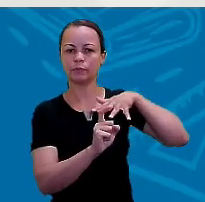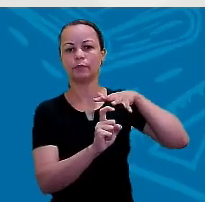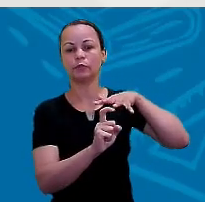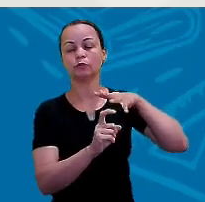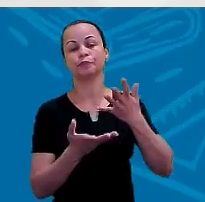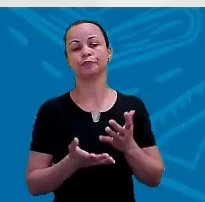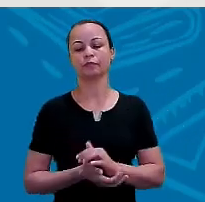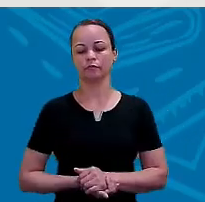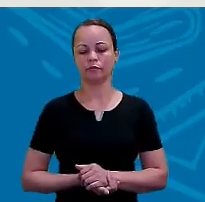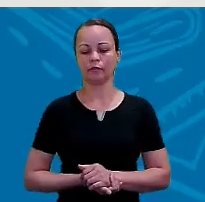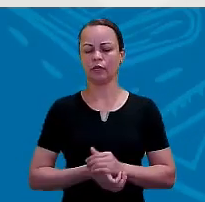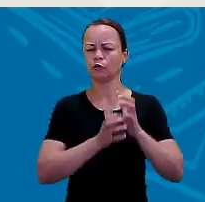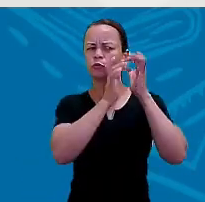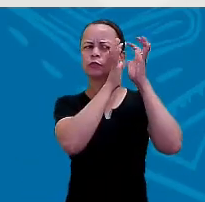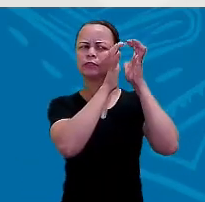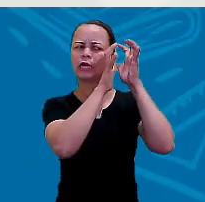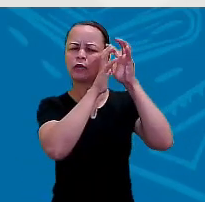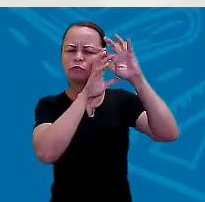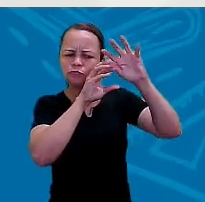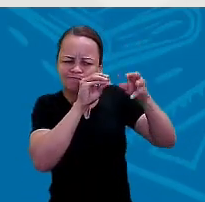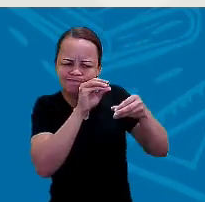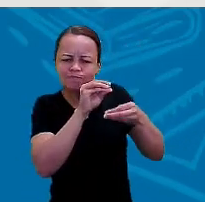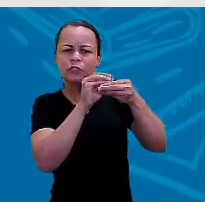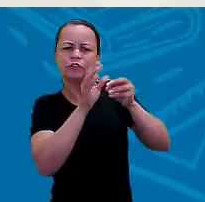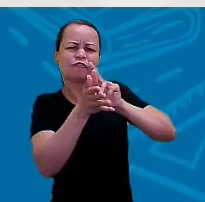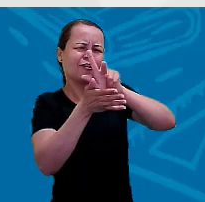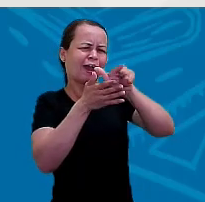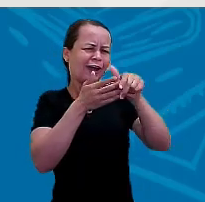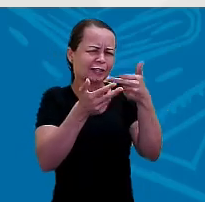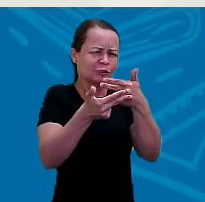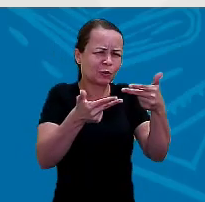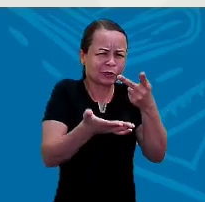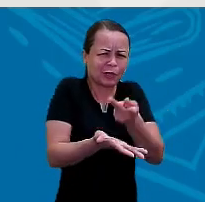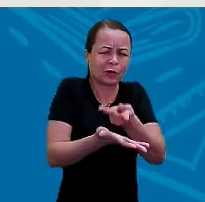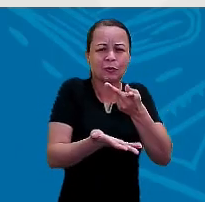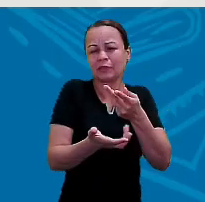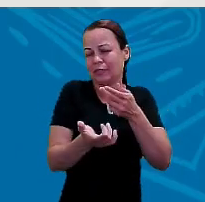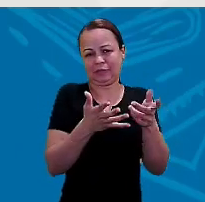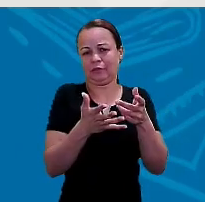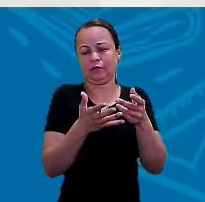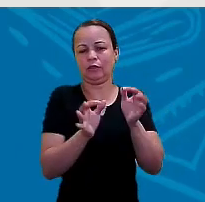está impregnado de muitos e muitos mitos que não estão balizados